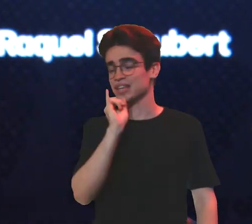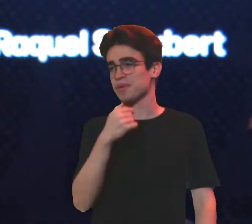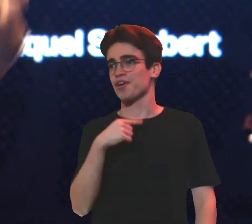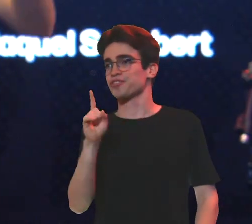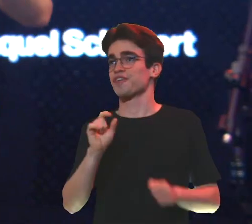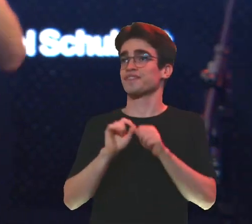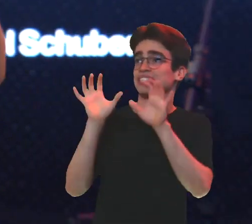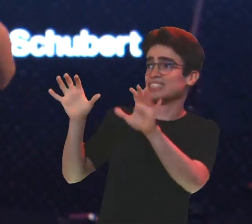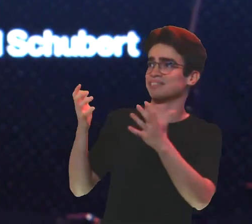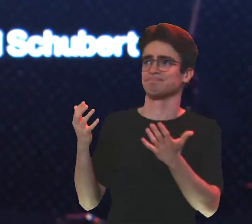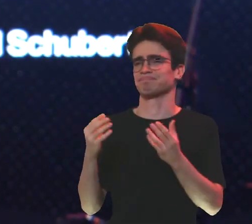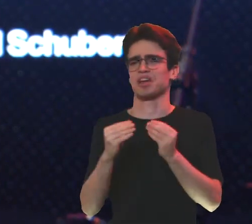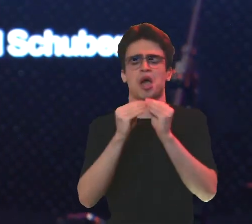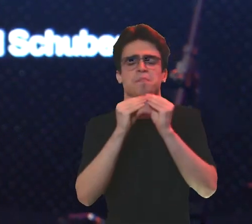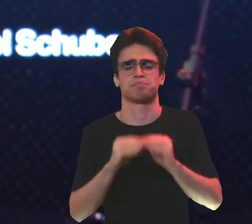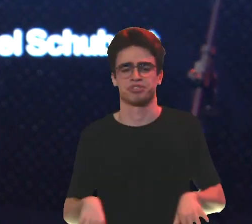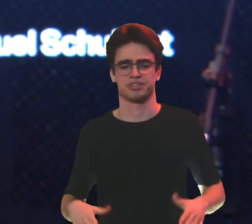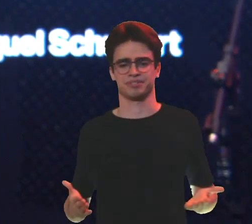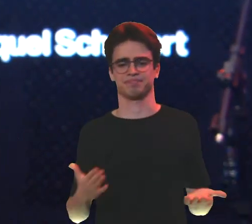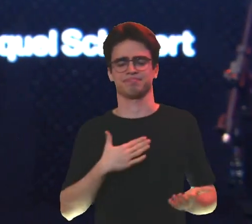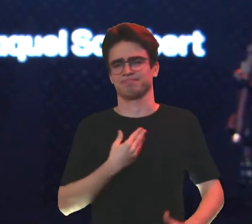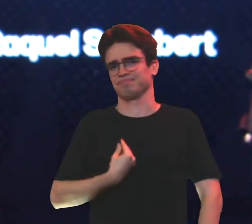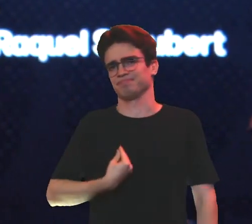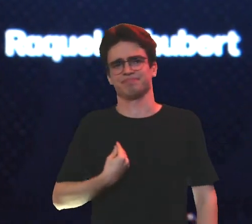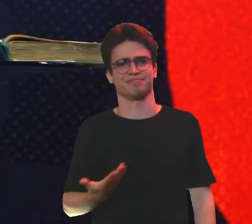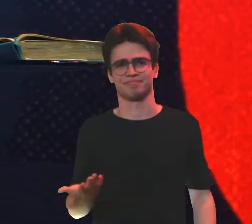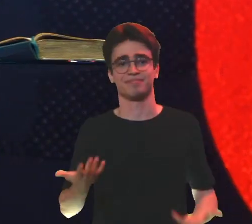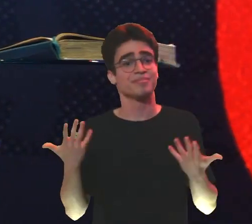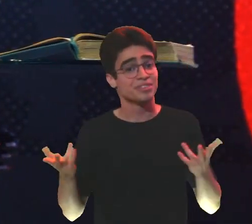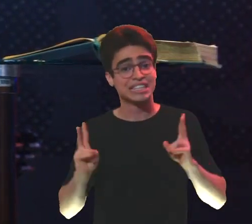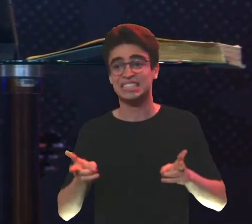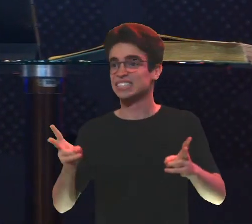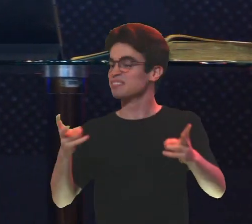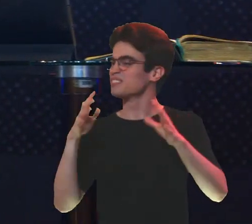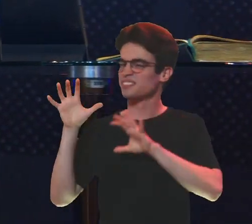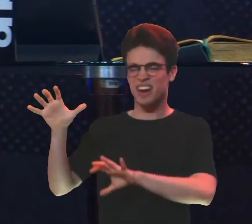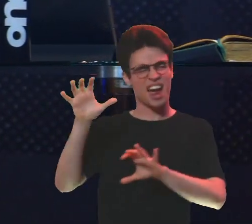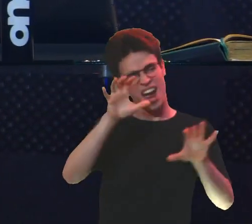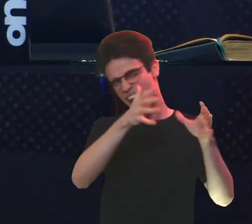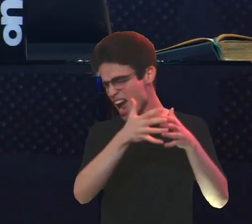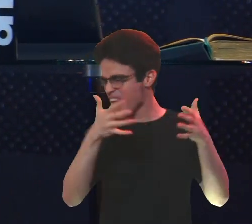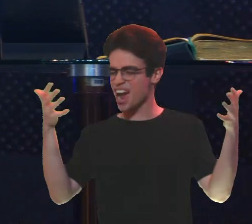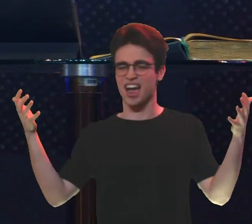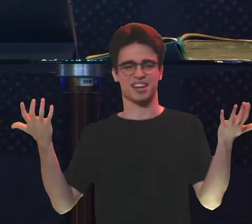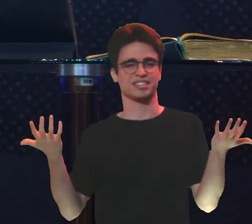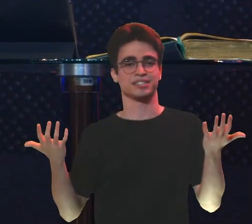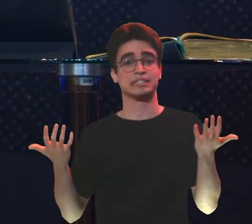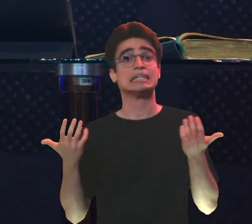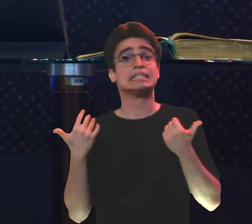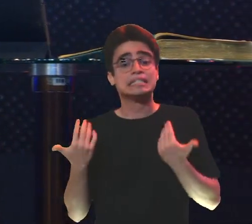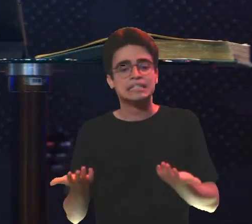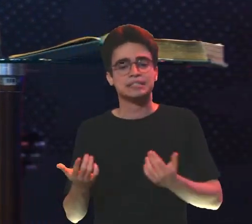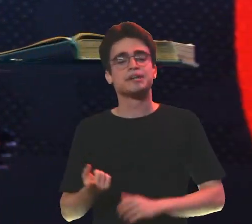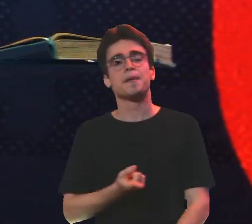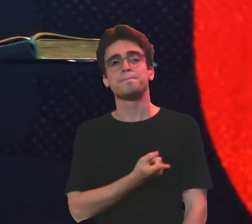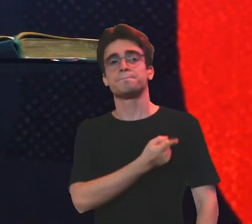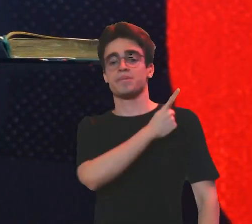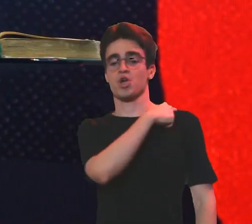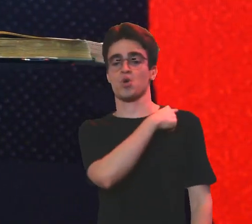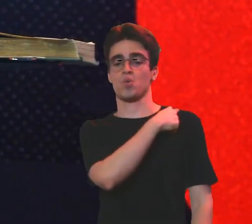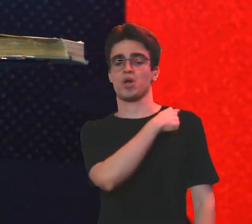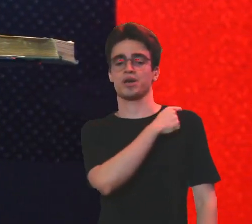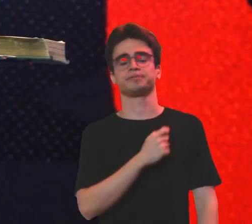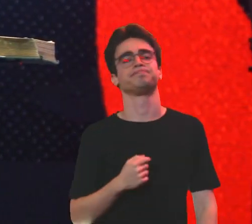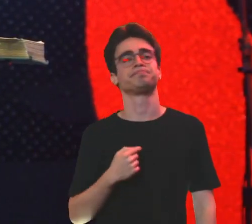algo assim, não ia valer de nada a minha vida. Então, eu sempre quis fazer algo grande. Mas aí, no primeiro ano do ensino